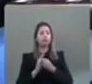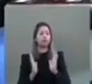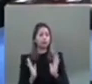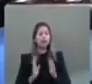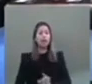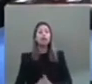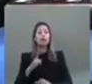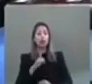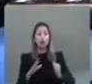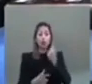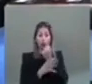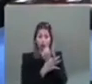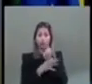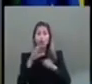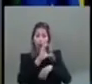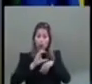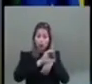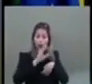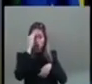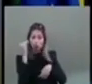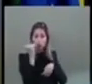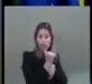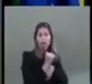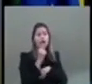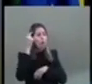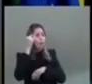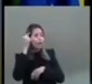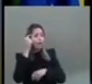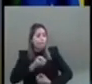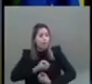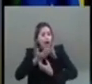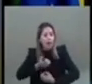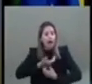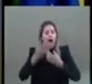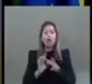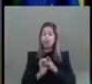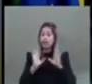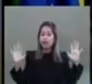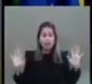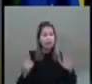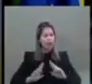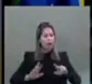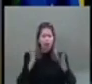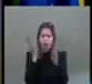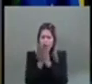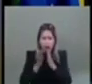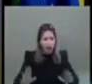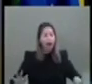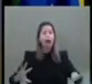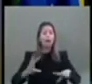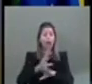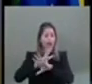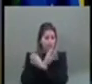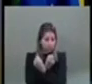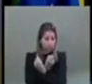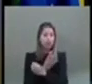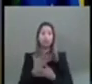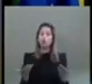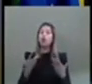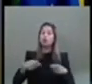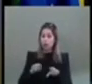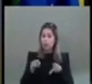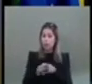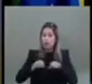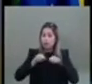garantias garantias constitucionais liberdade de pensamento e aspersão e sem qualquer censura aos meios de comunicação tudo